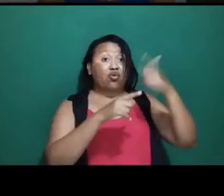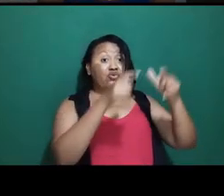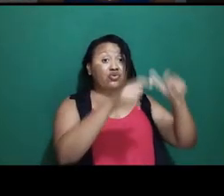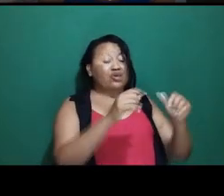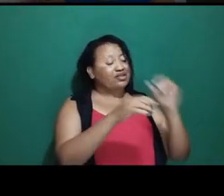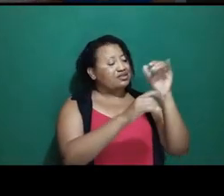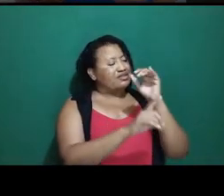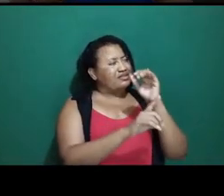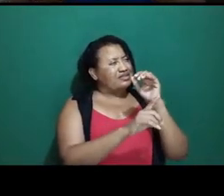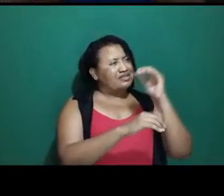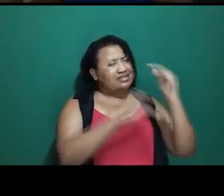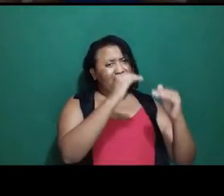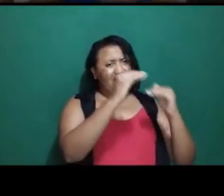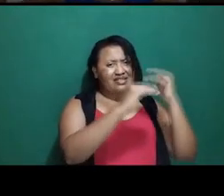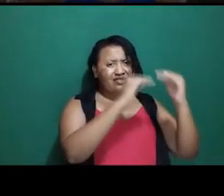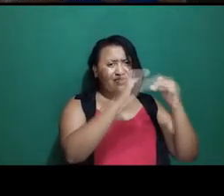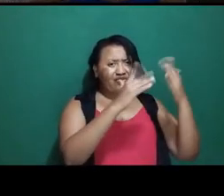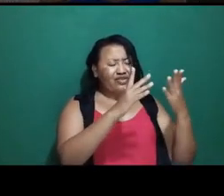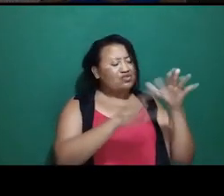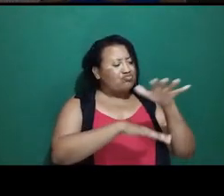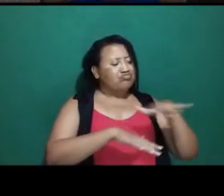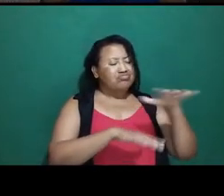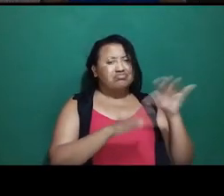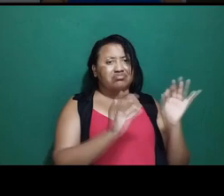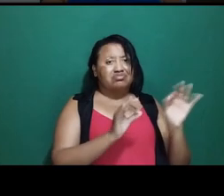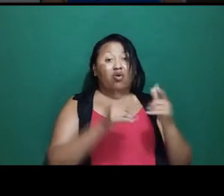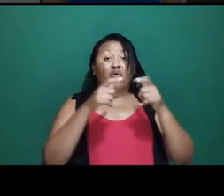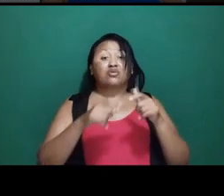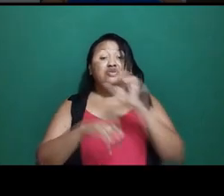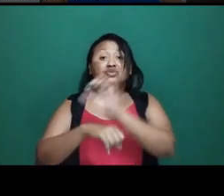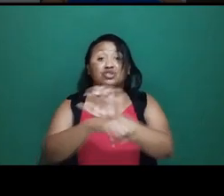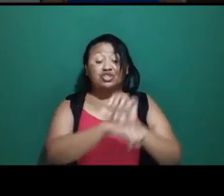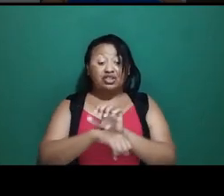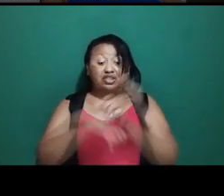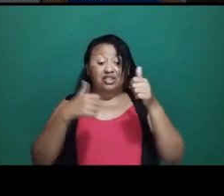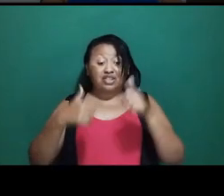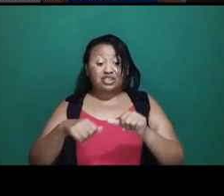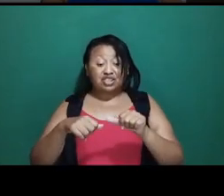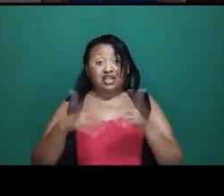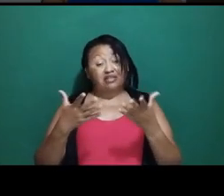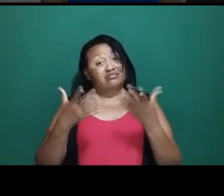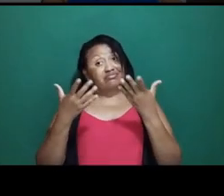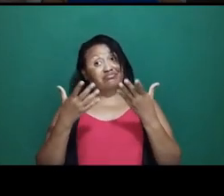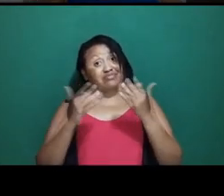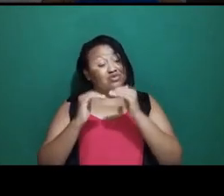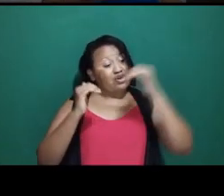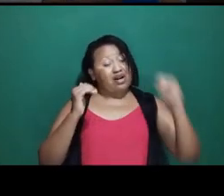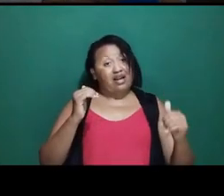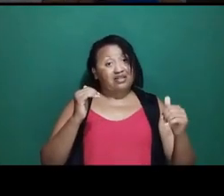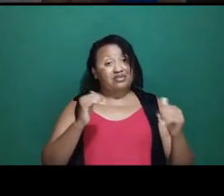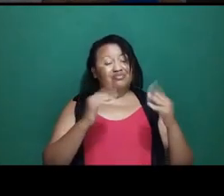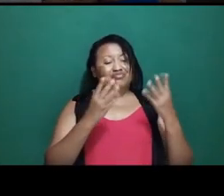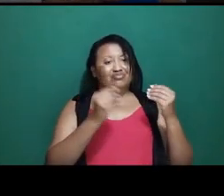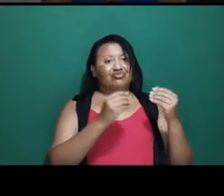bastante urbanizado onde o Estado está do lado né bastante desenvolvido certo e